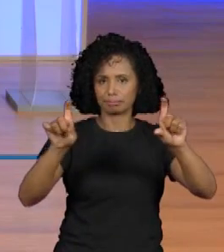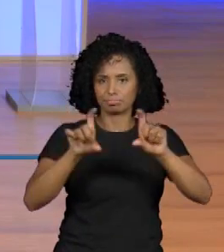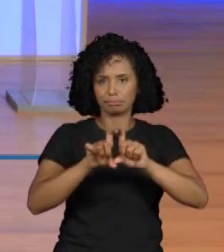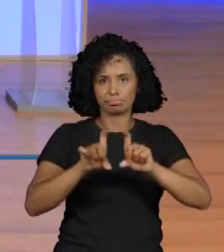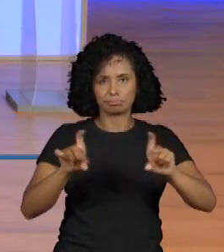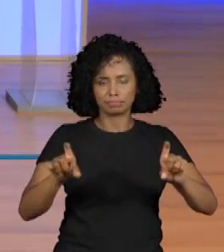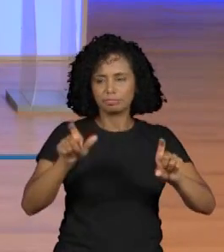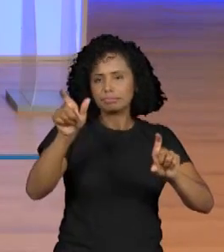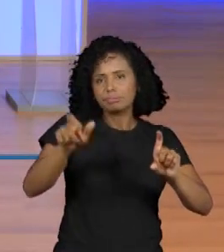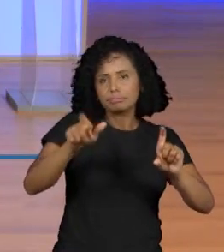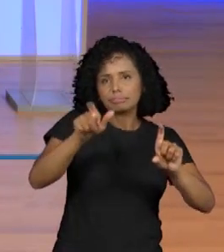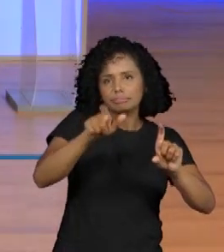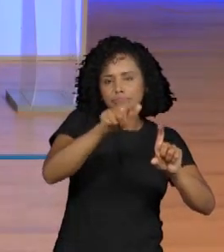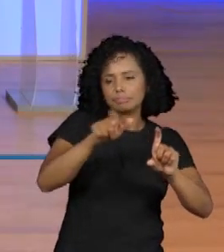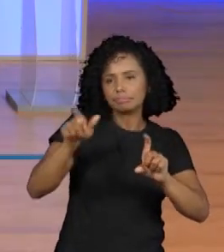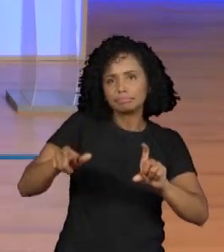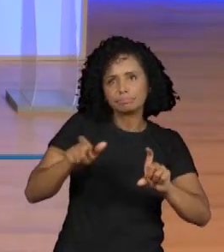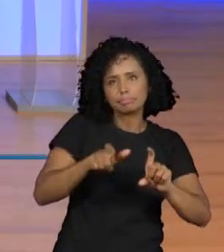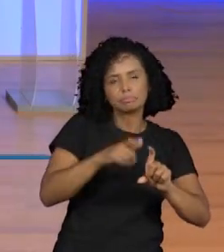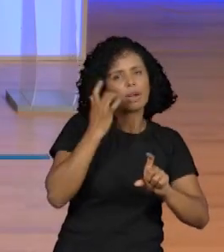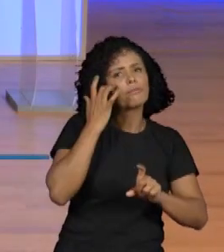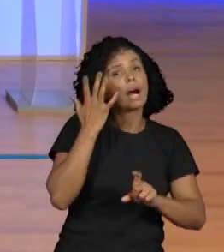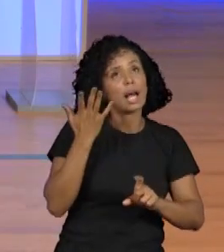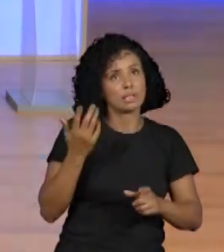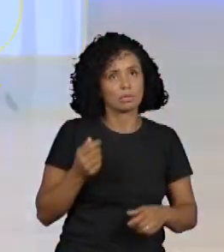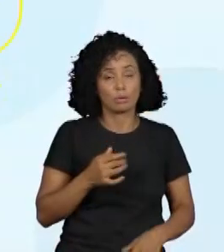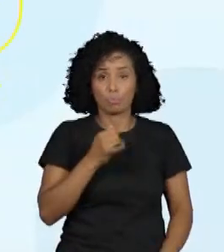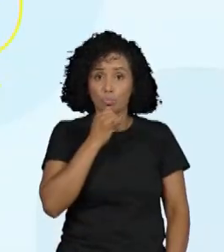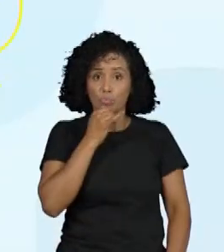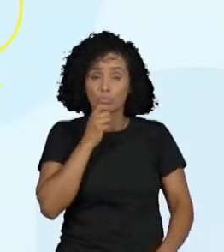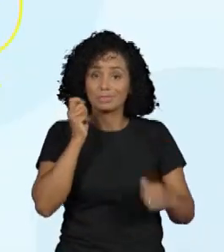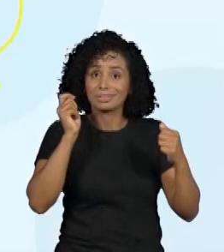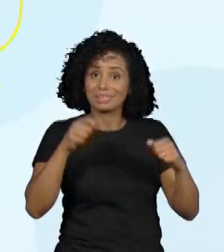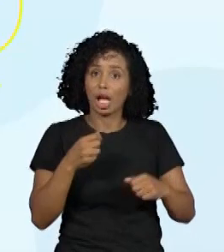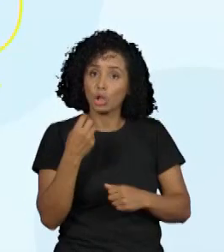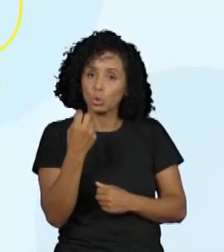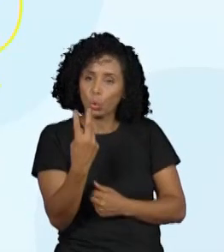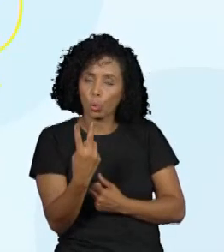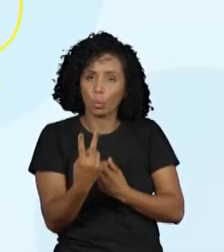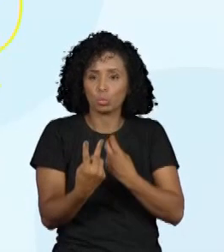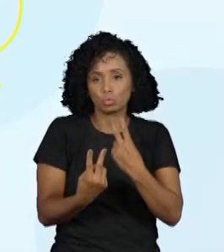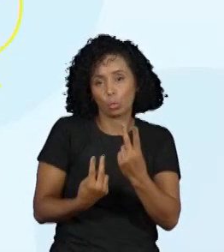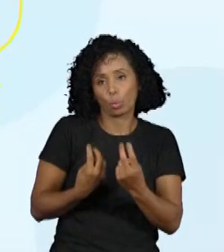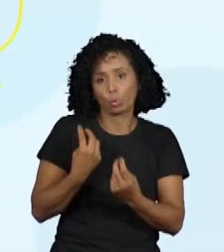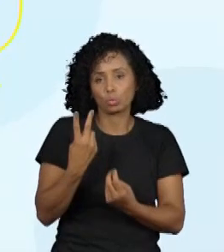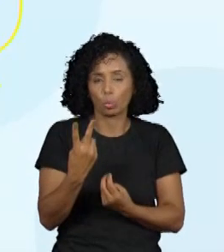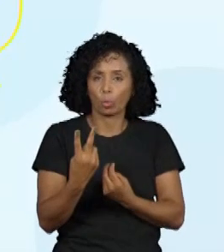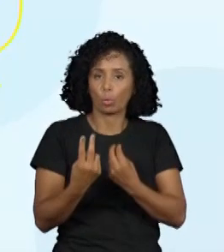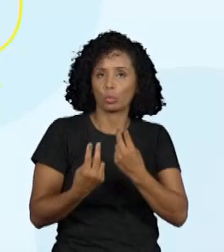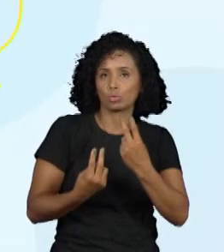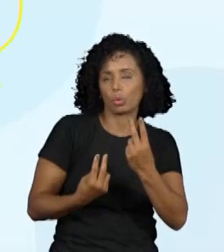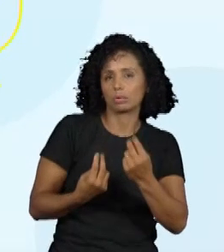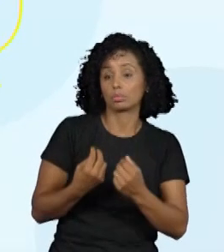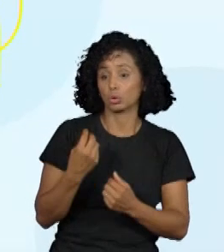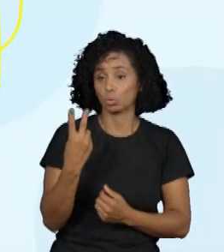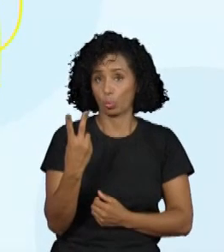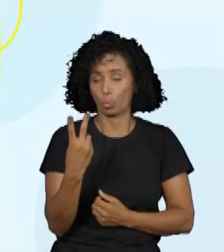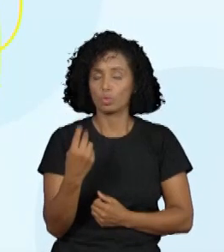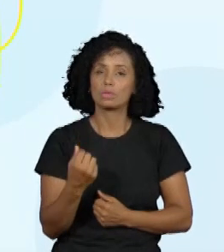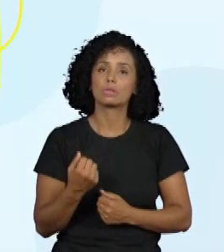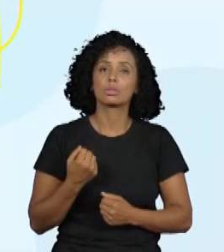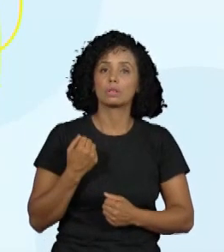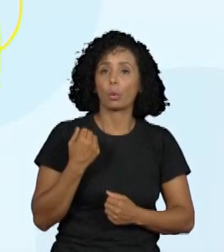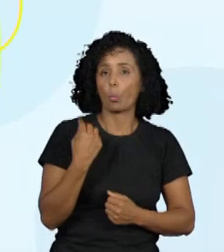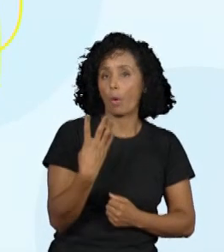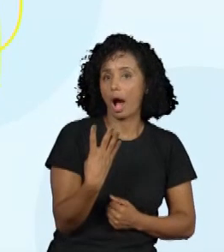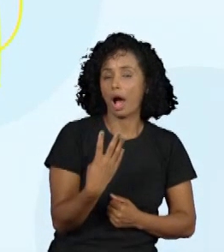assim também, olha, de 2 em 2. Então, 2, 4, 6,